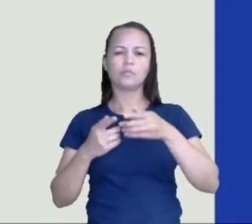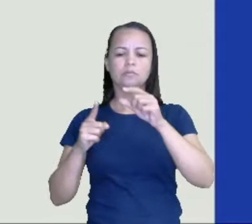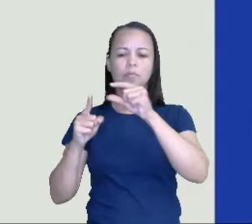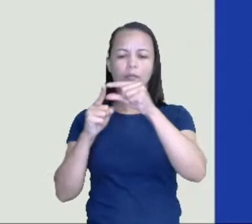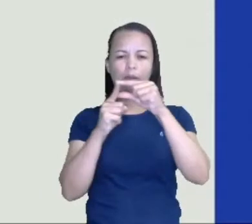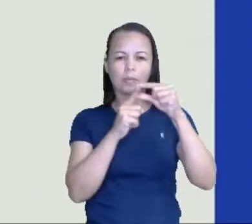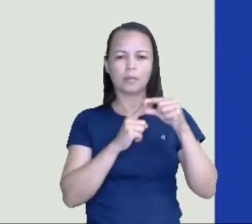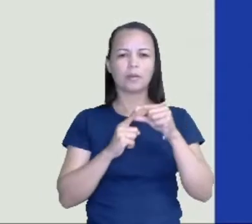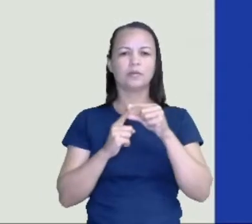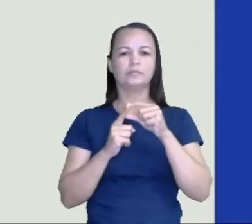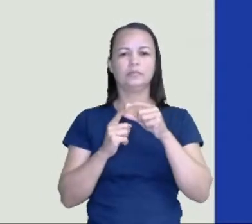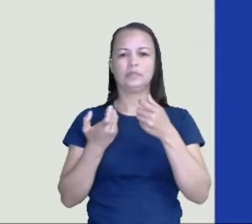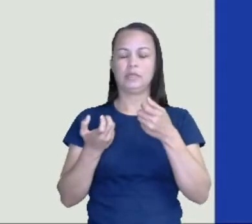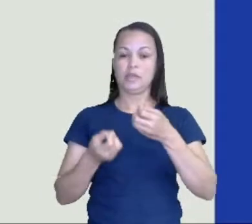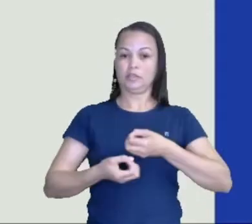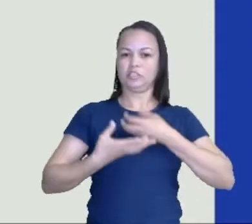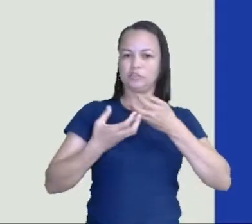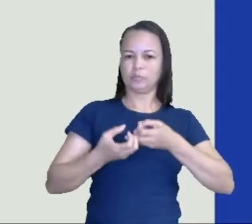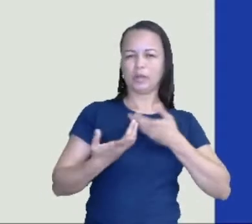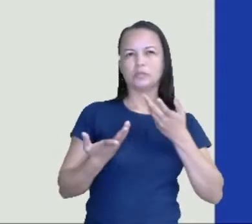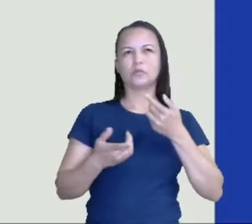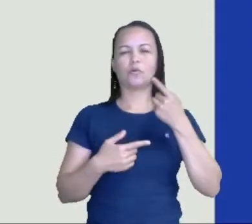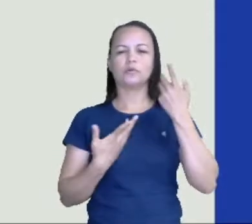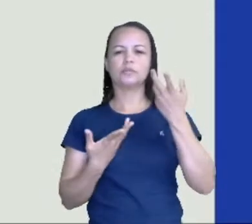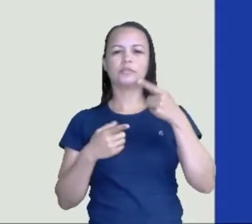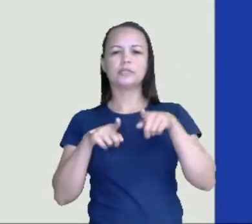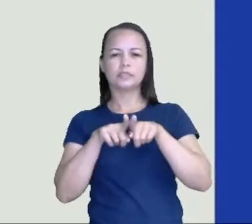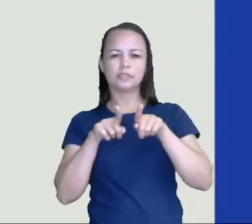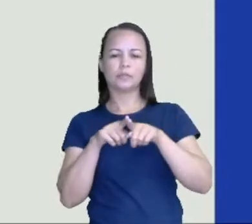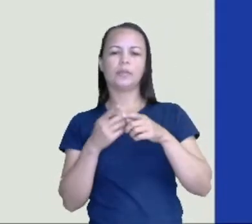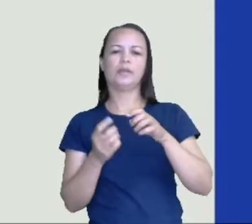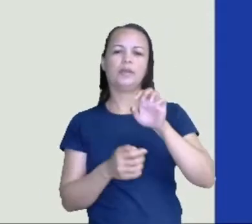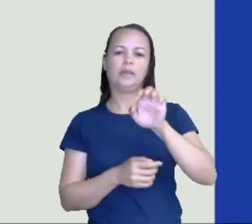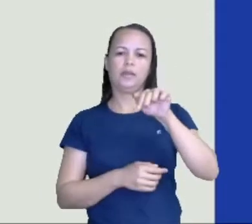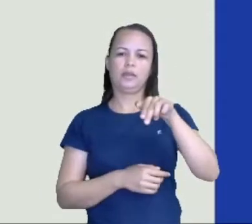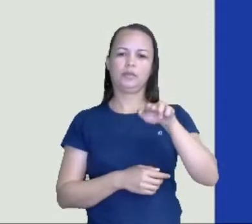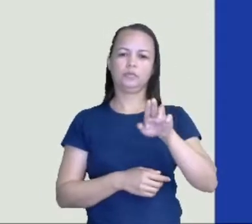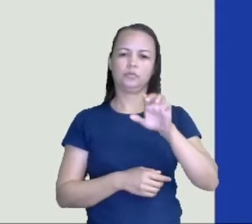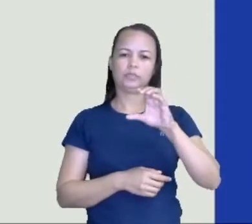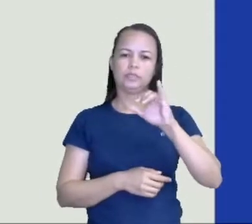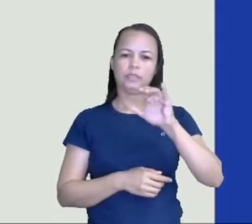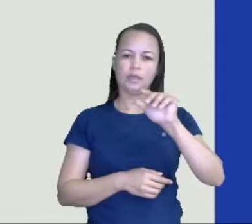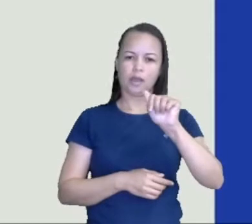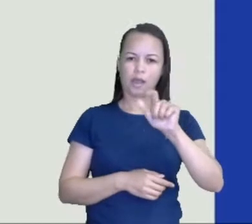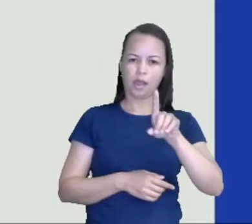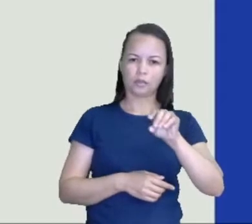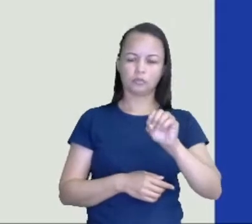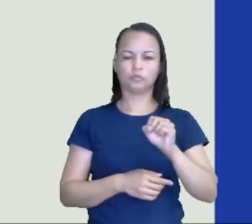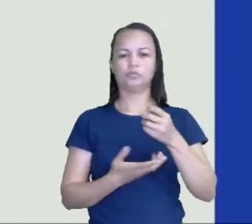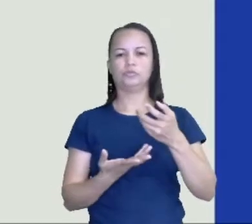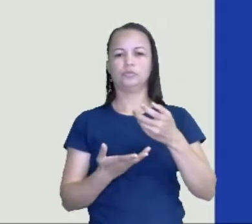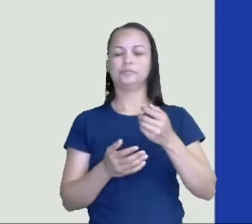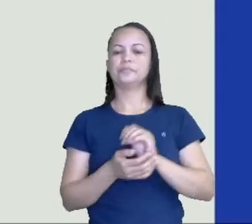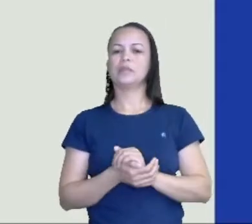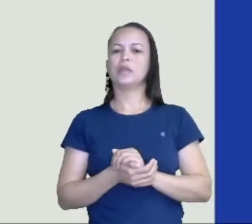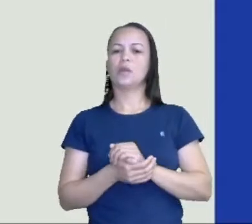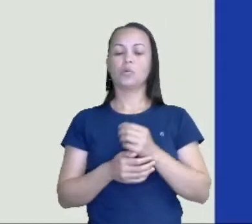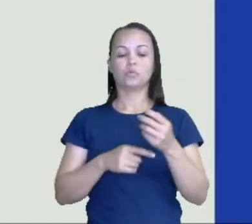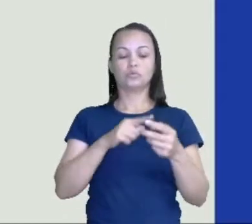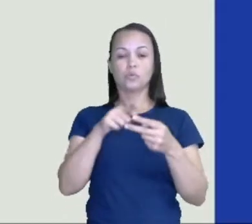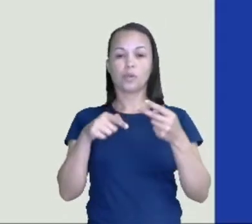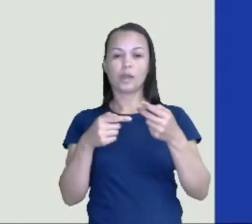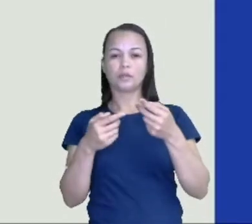palavras, expressões e enunciados de uma língua, os quais atuam em